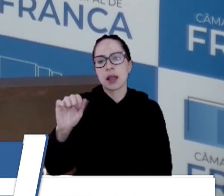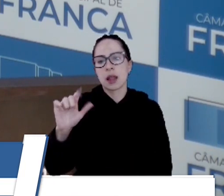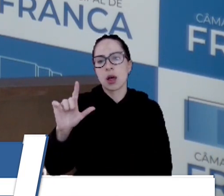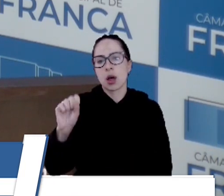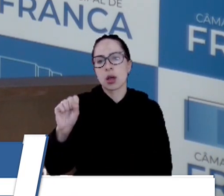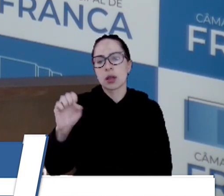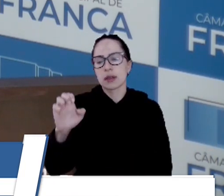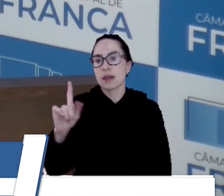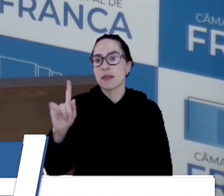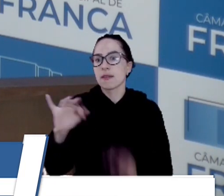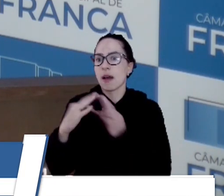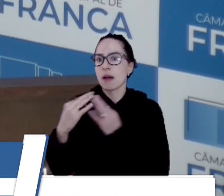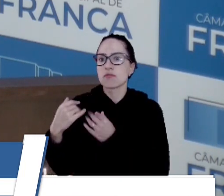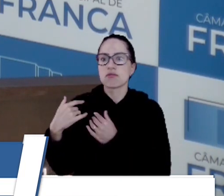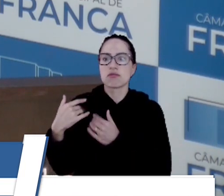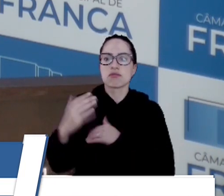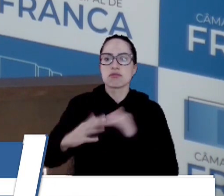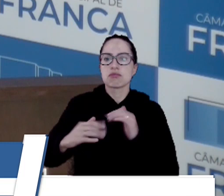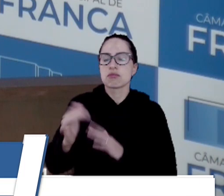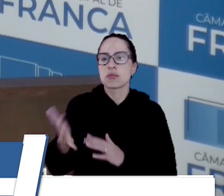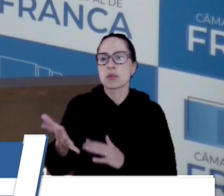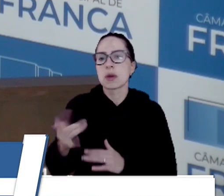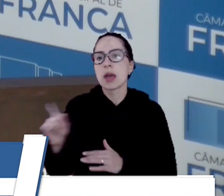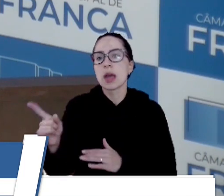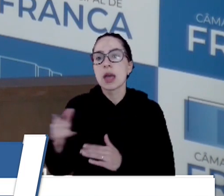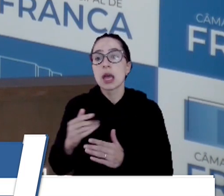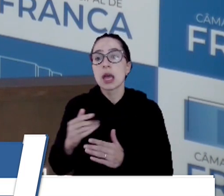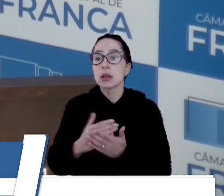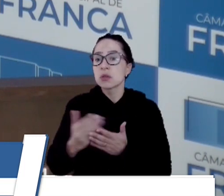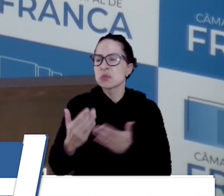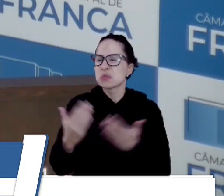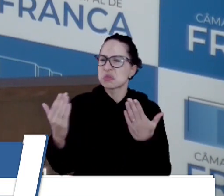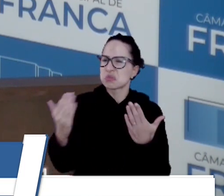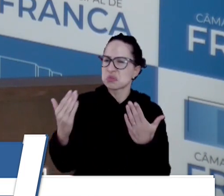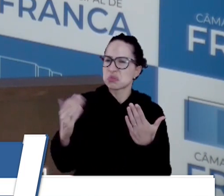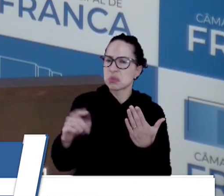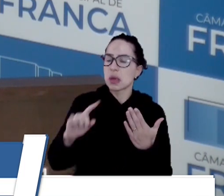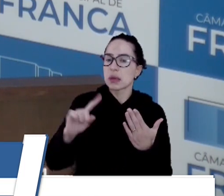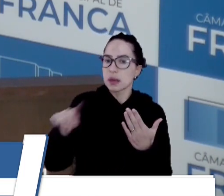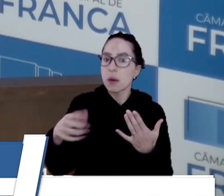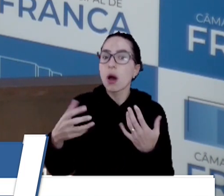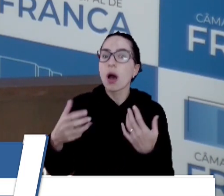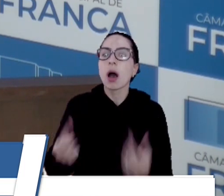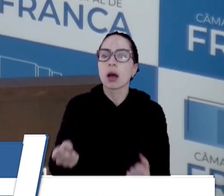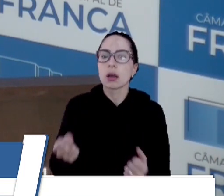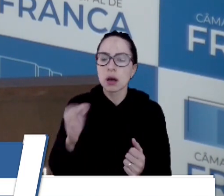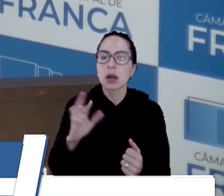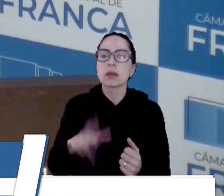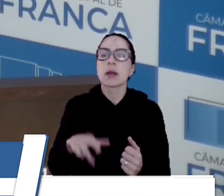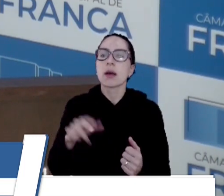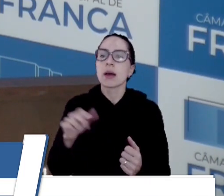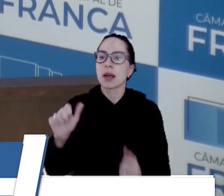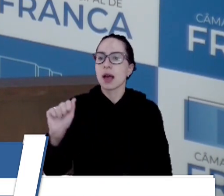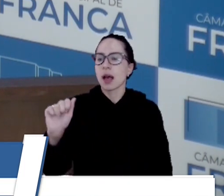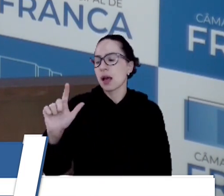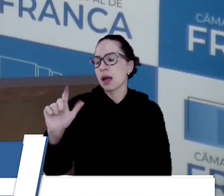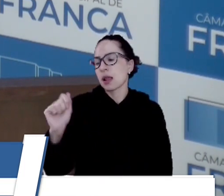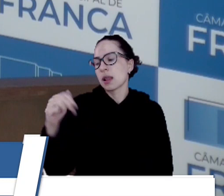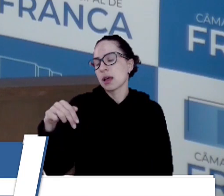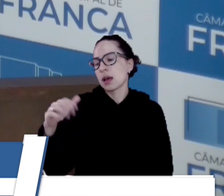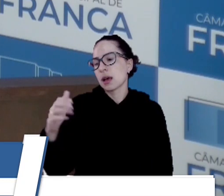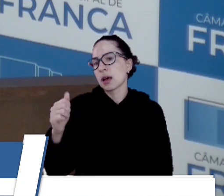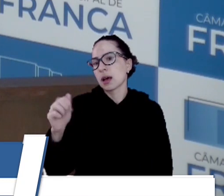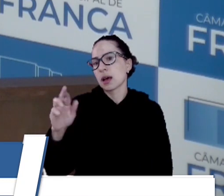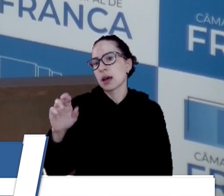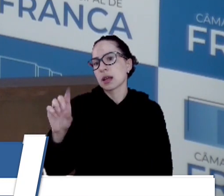politizada, crítico que inicialmente duvidou de tudo, mas convencido pela razão. Esse é Allan Kardec, Polite Leon